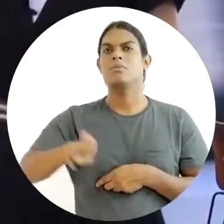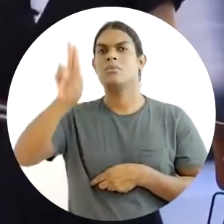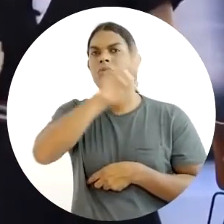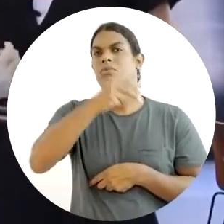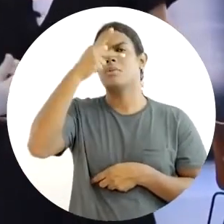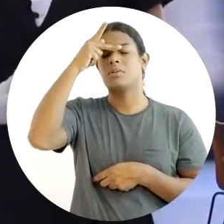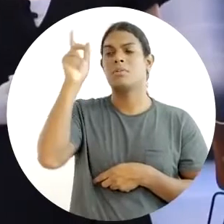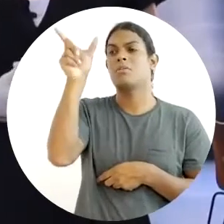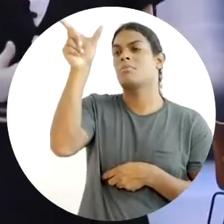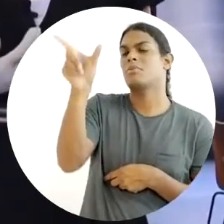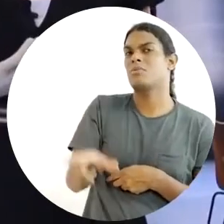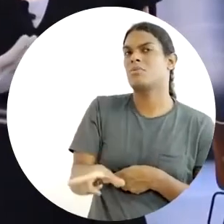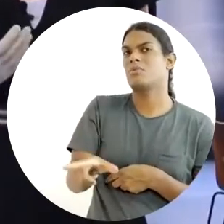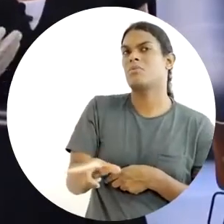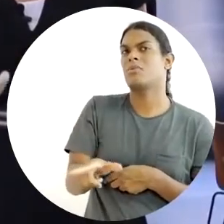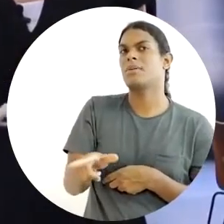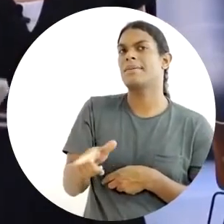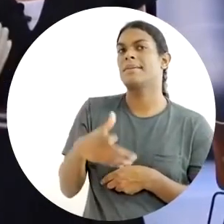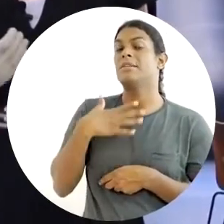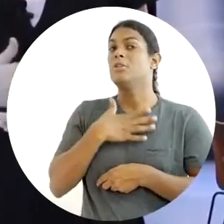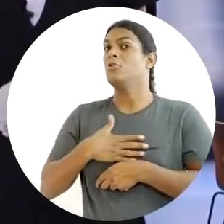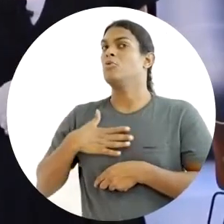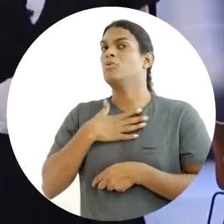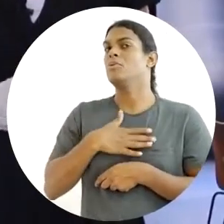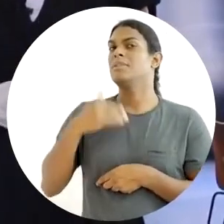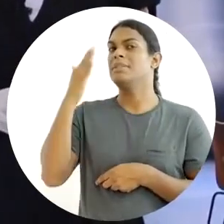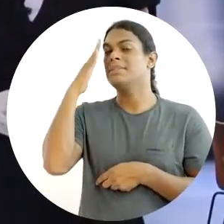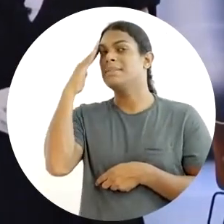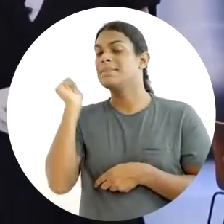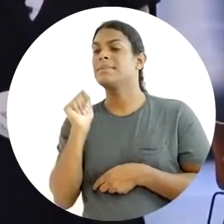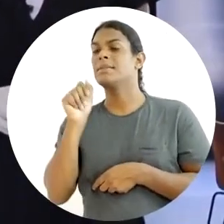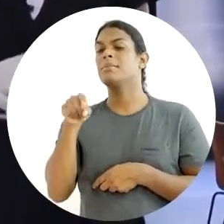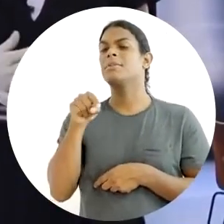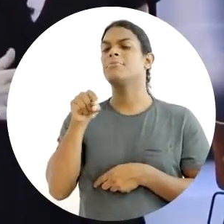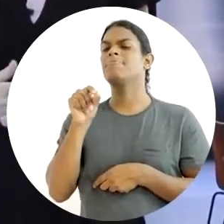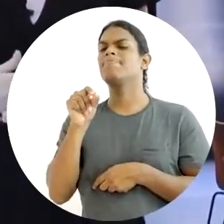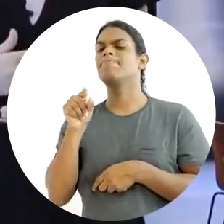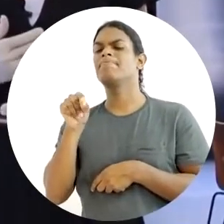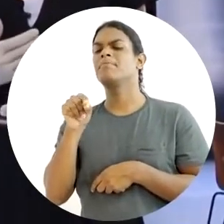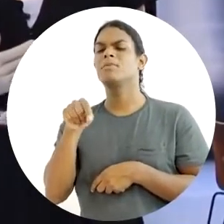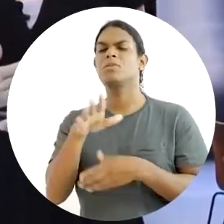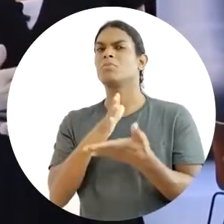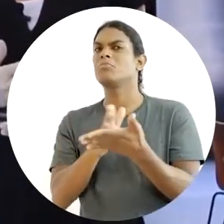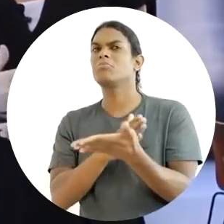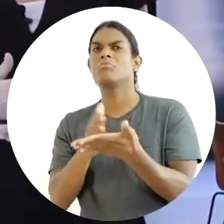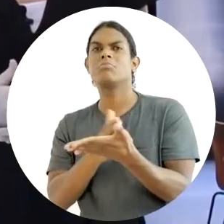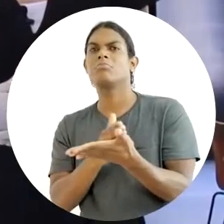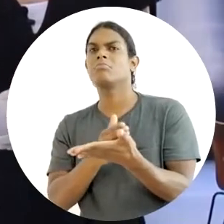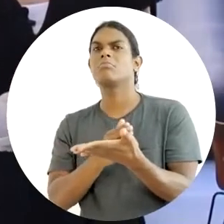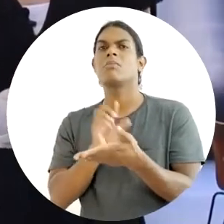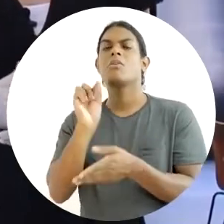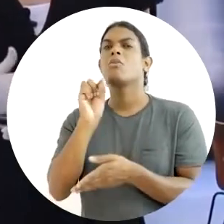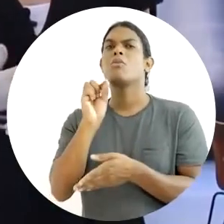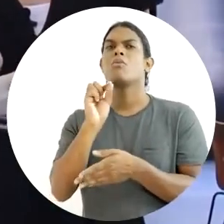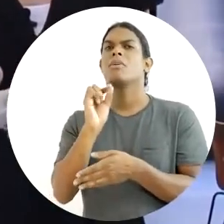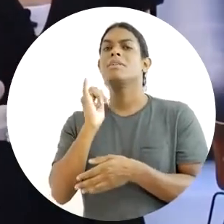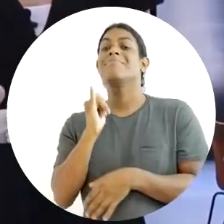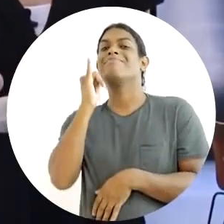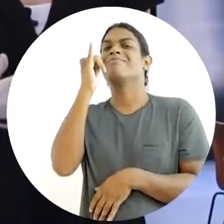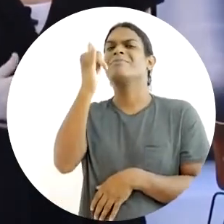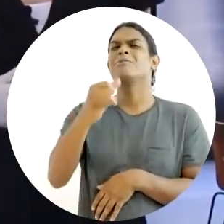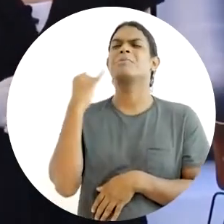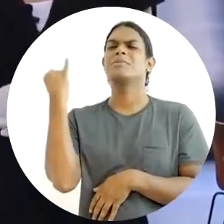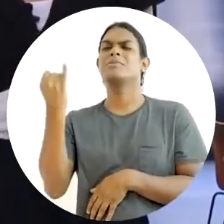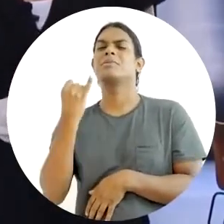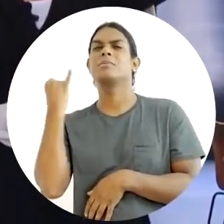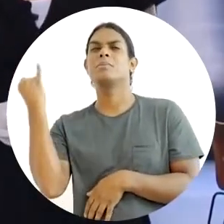cartográfico gostaria de saber a respeito da obra. Quais as informações relevantes para que ele